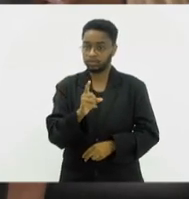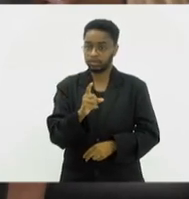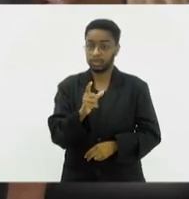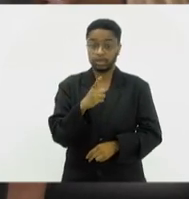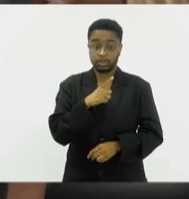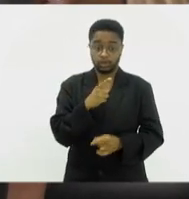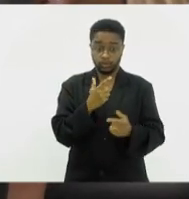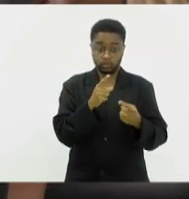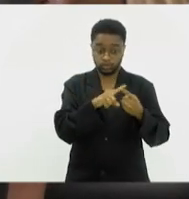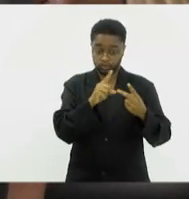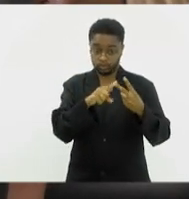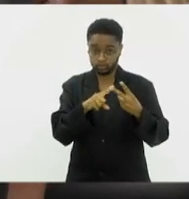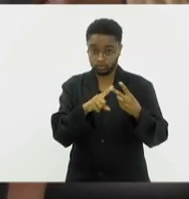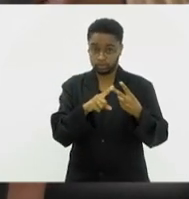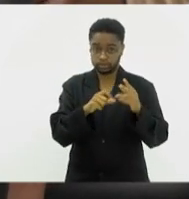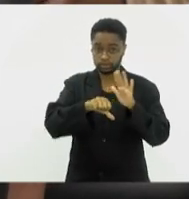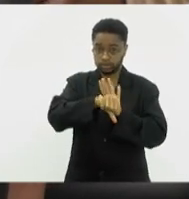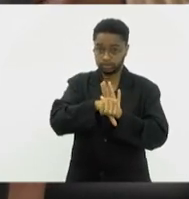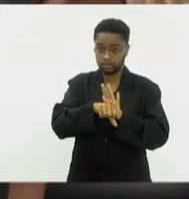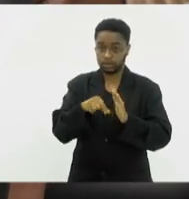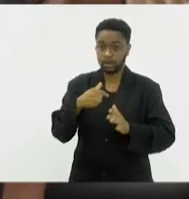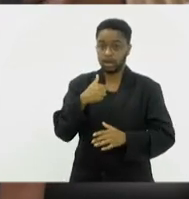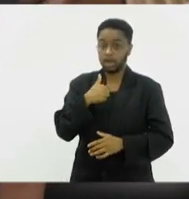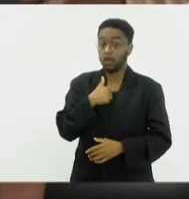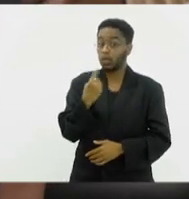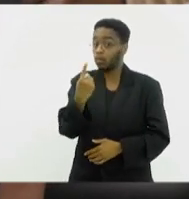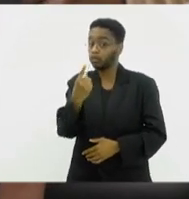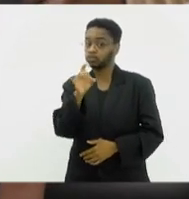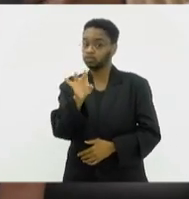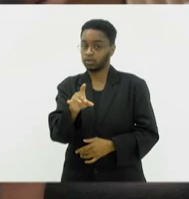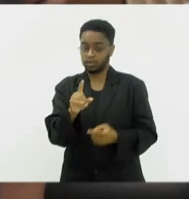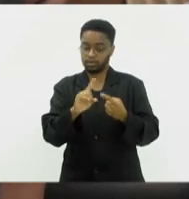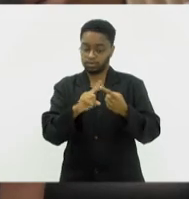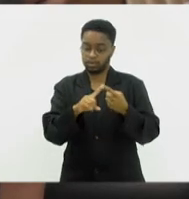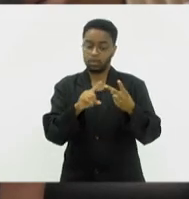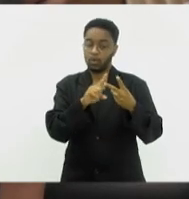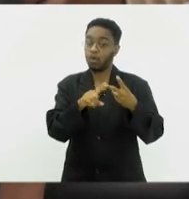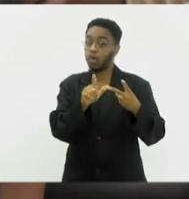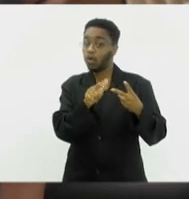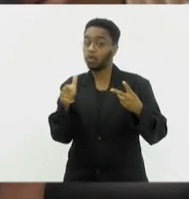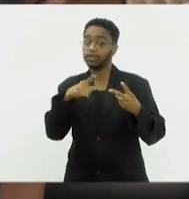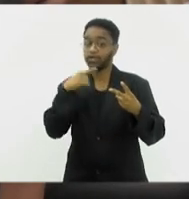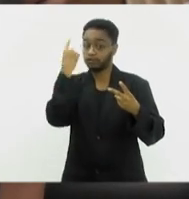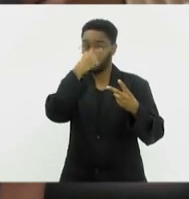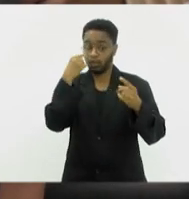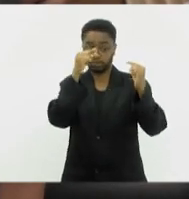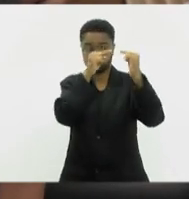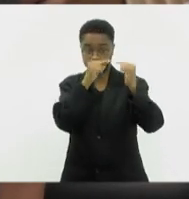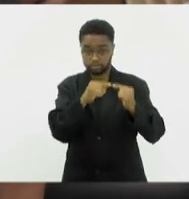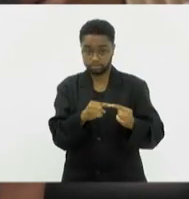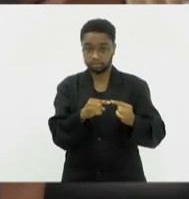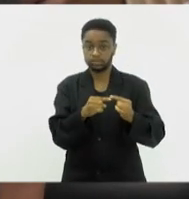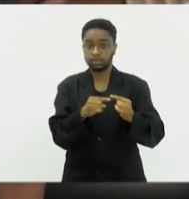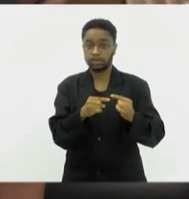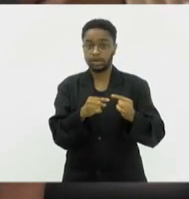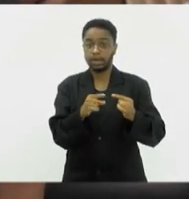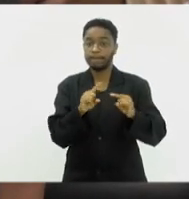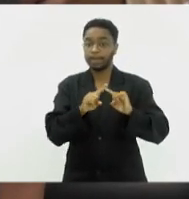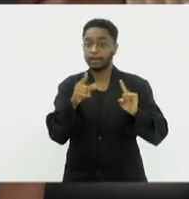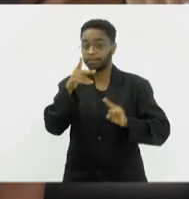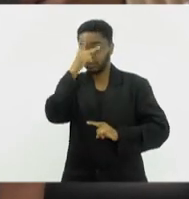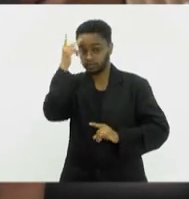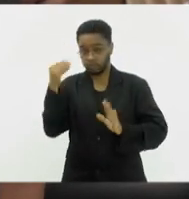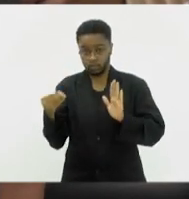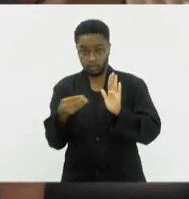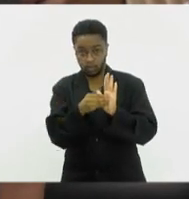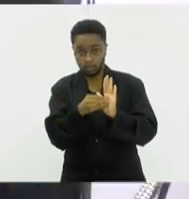pratiquei os dois delitos. O senhor praticou um só? Eu pratiquei um delito e o outro teve um reconhecimento fotográfico no qual me colocaram como... No caso